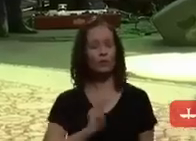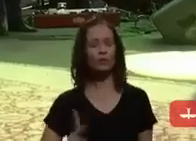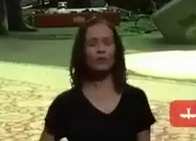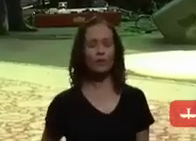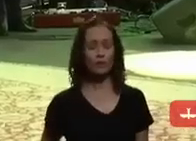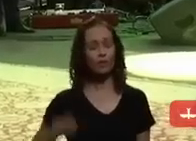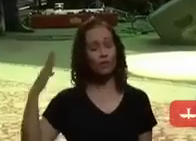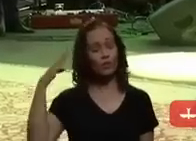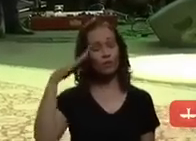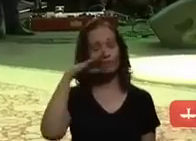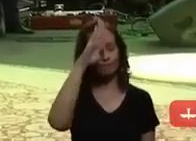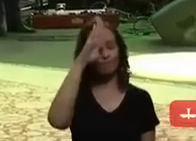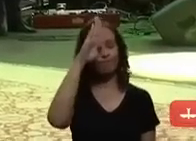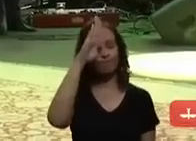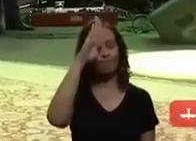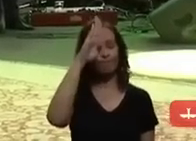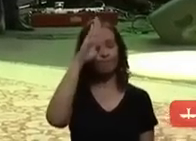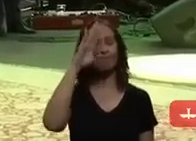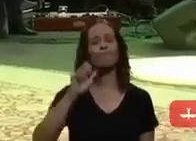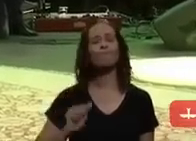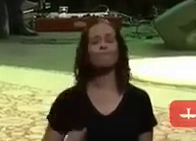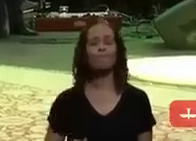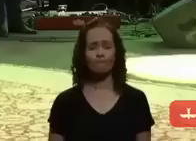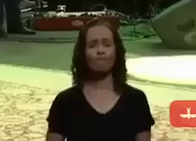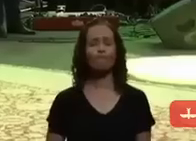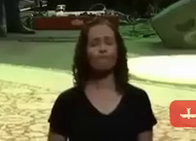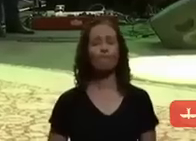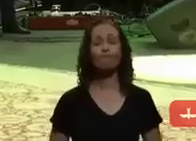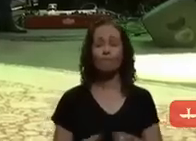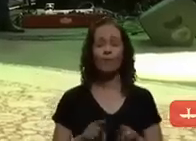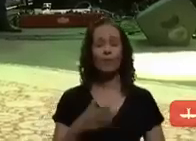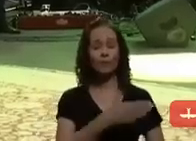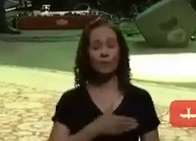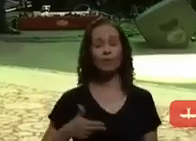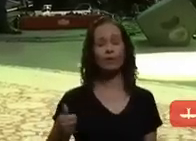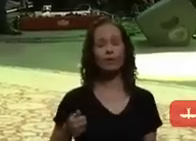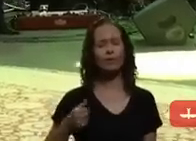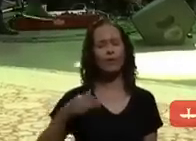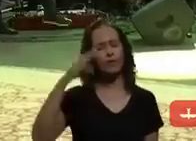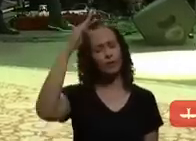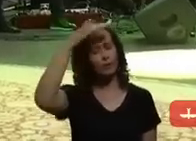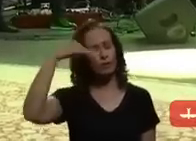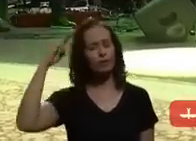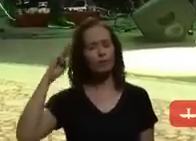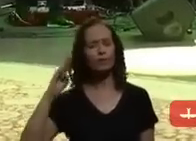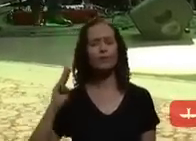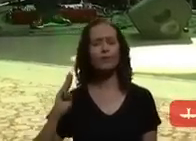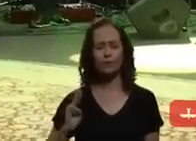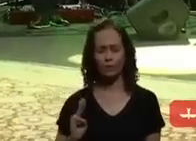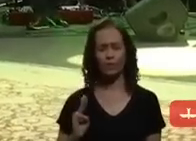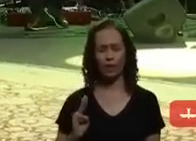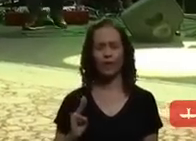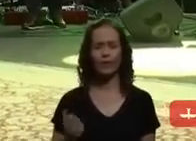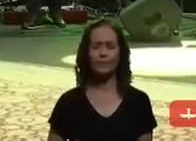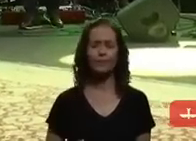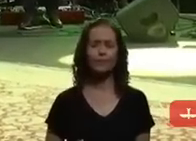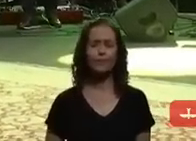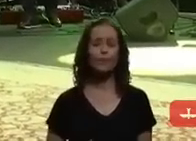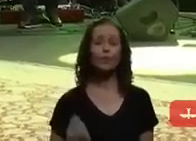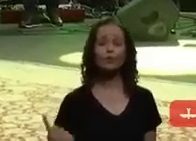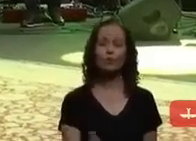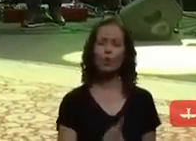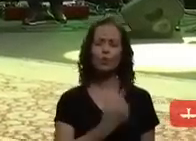presidente Jair Messias Bolsonaro, a primeira dama Michele, e declaramos sobre o nosso